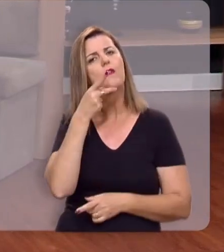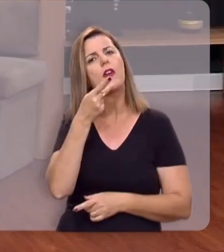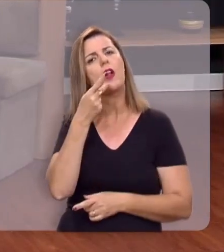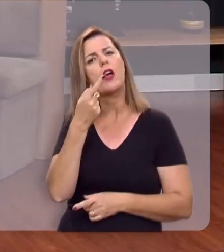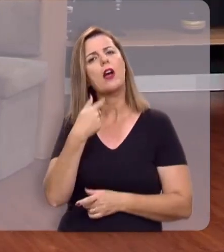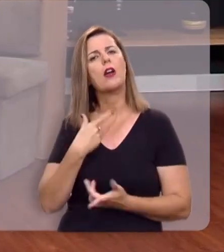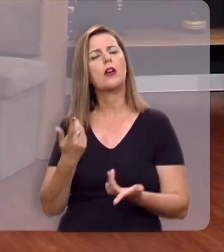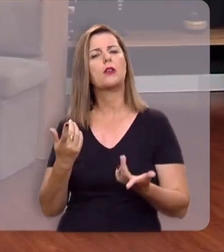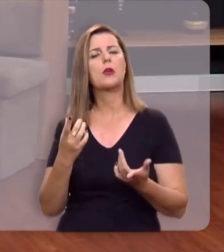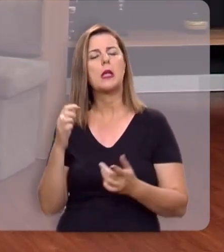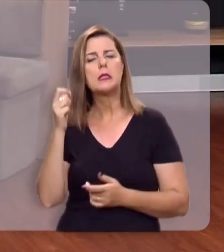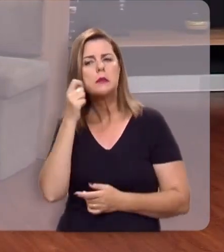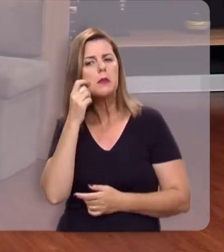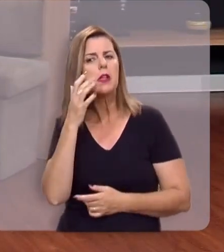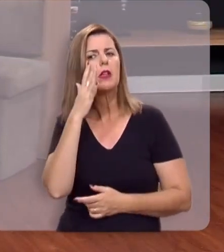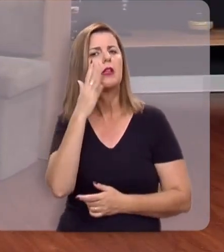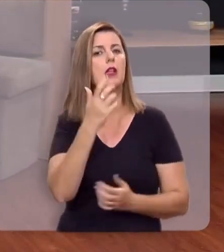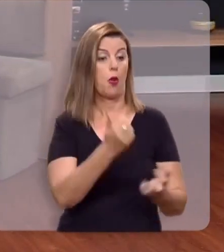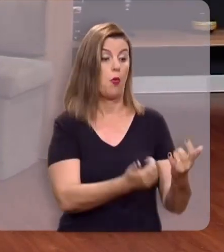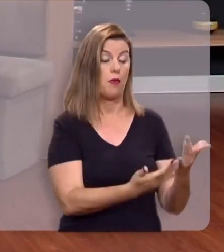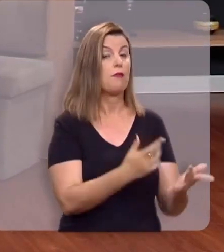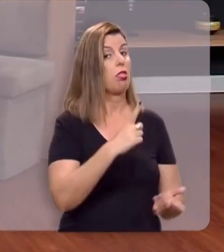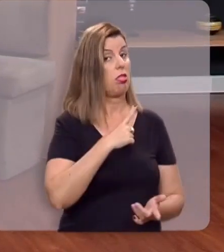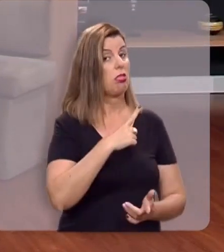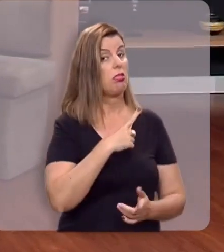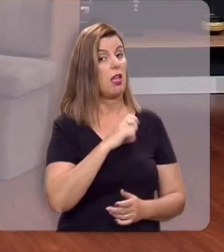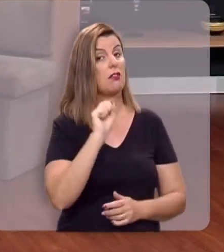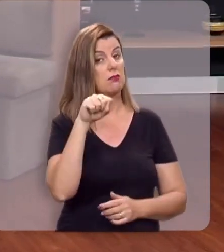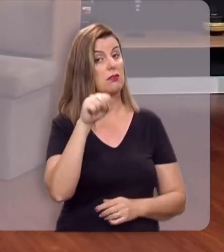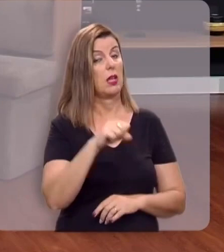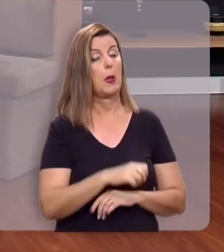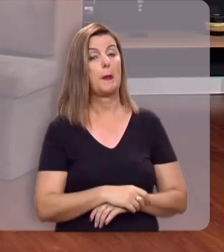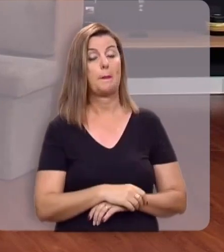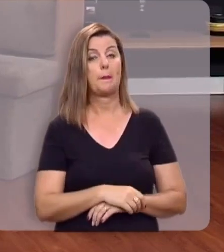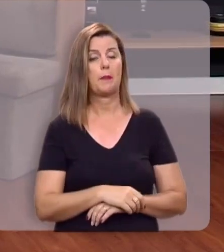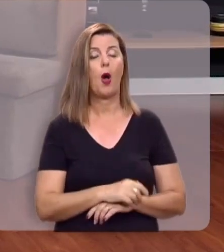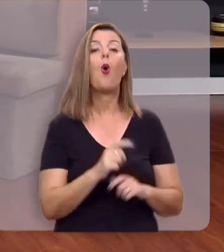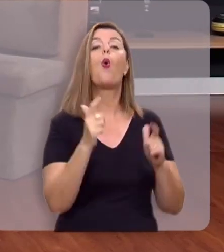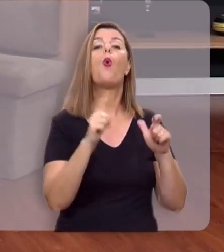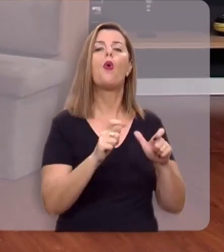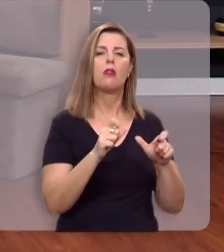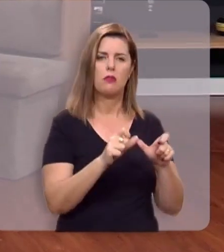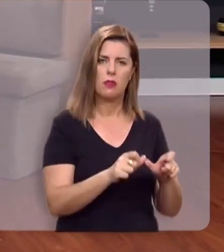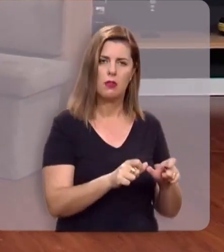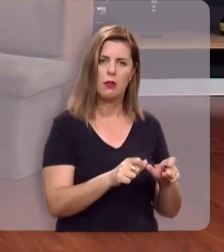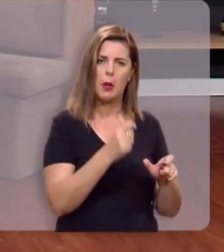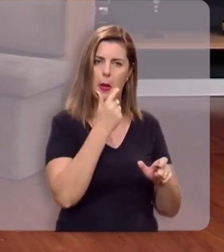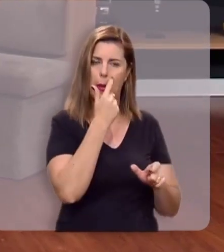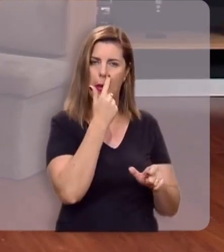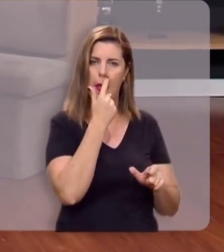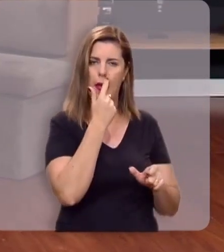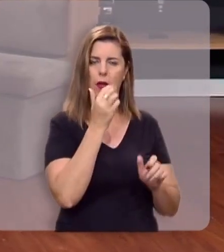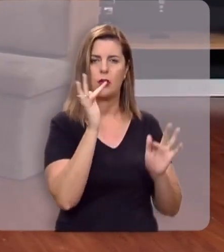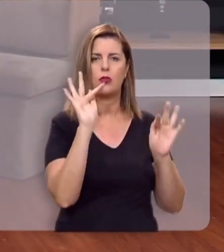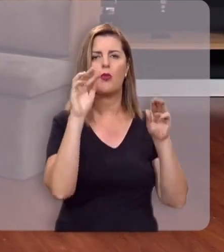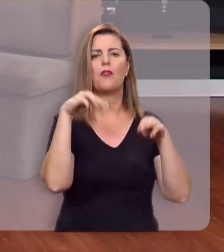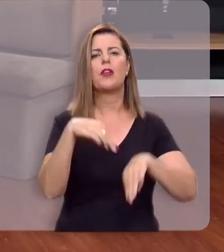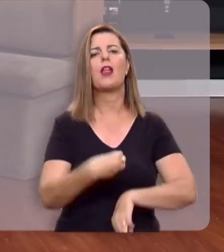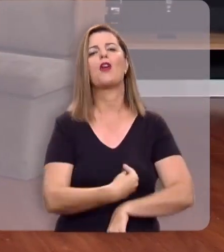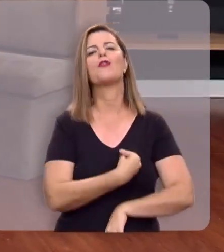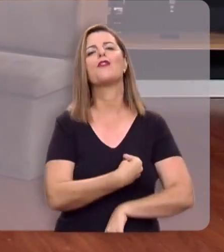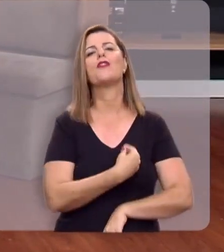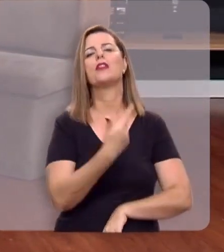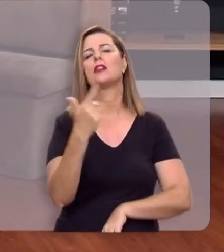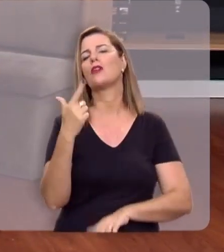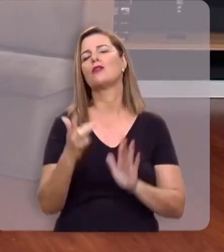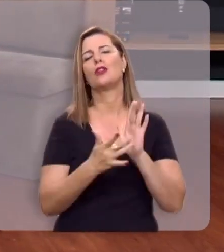para você o solene alerta: o inferno existe. Onde ele fica? No final de